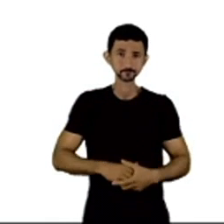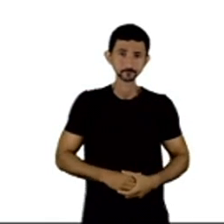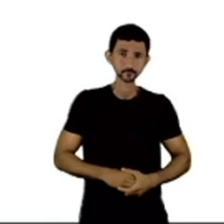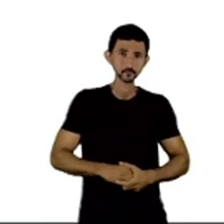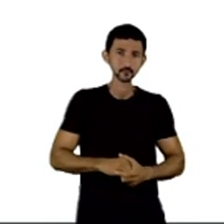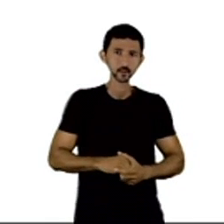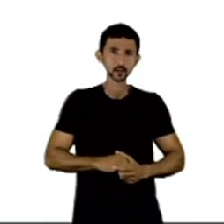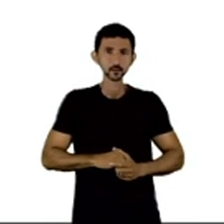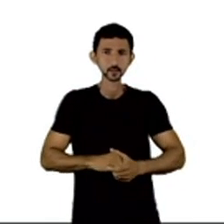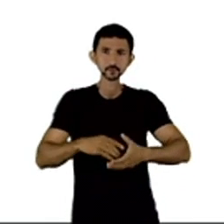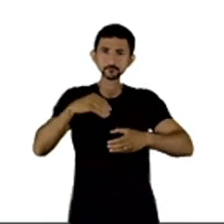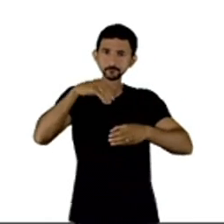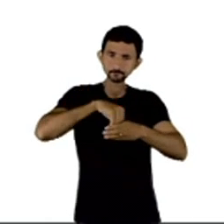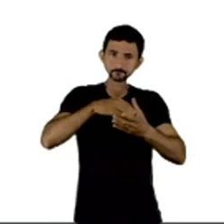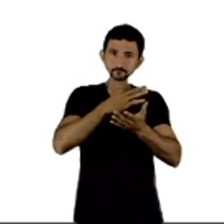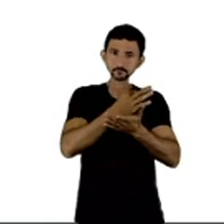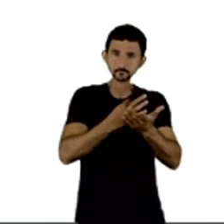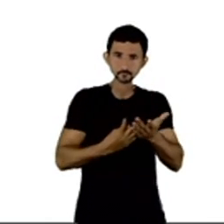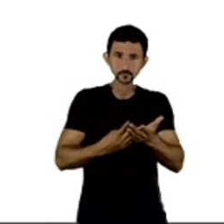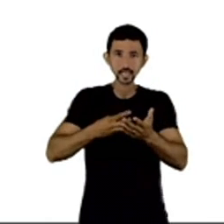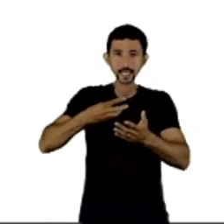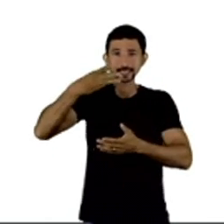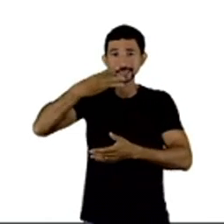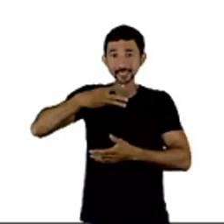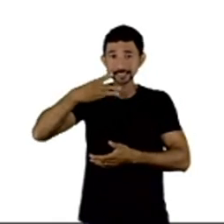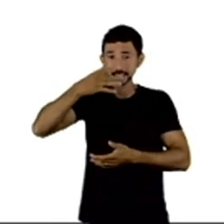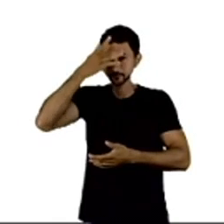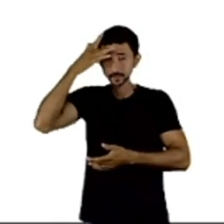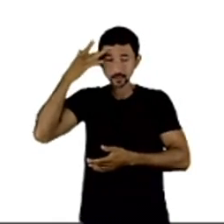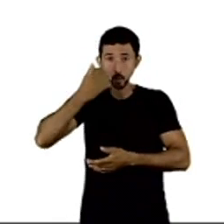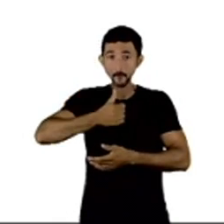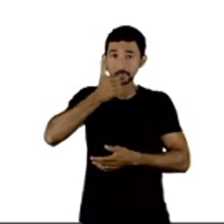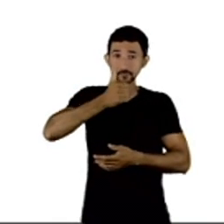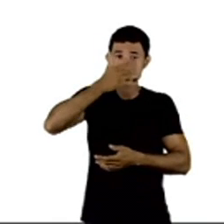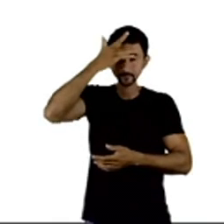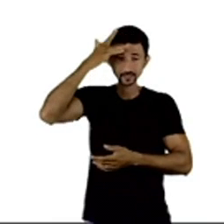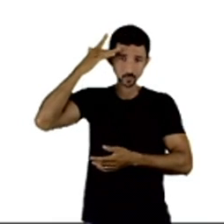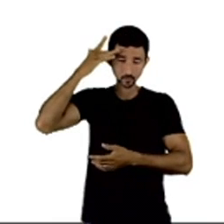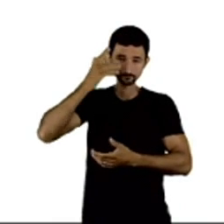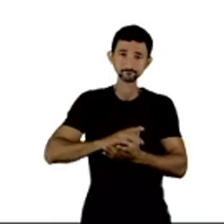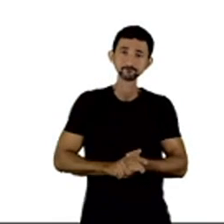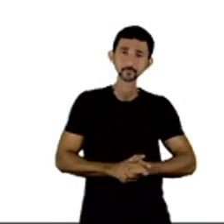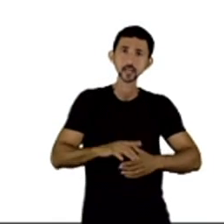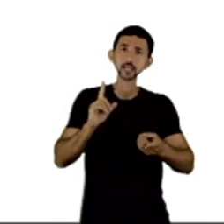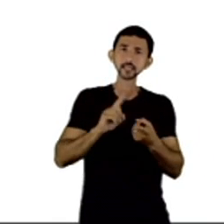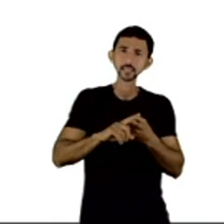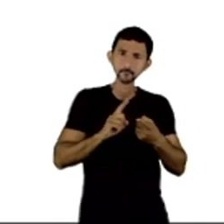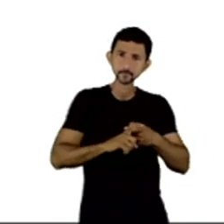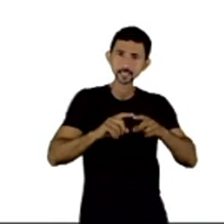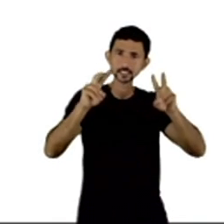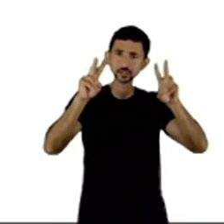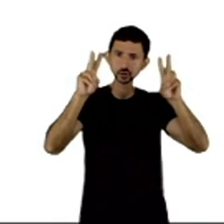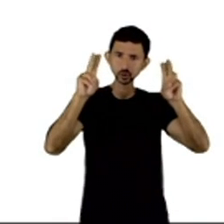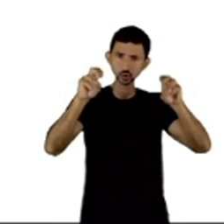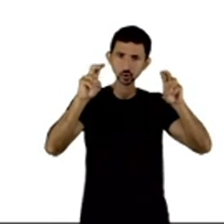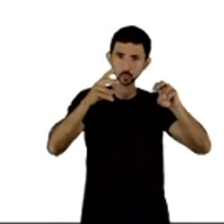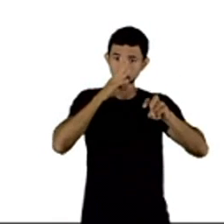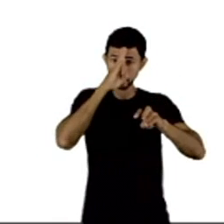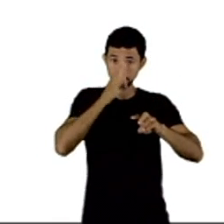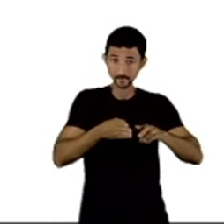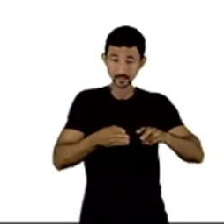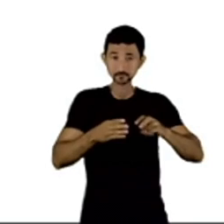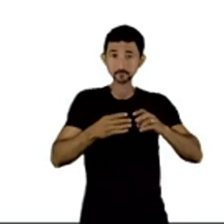que estão dentro do texto a terceira e a primeira pessoa. Há também a presença de títulos, o principal e